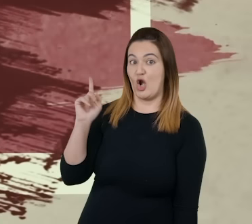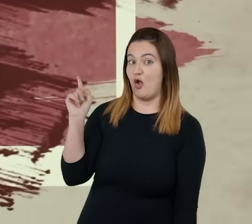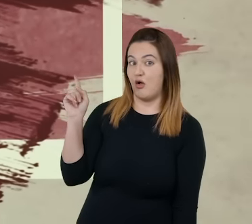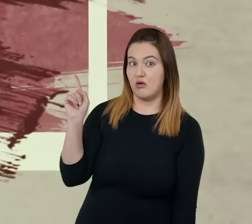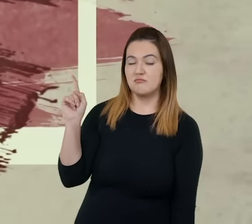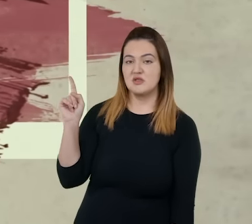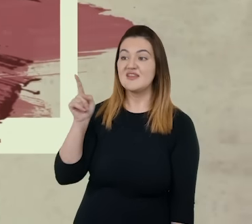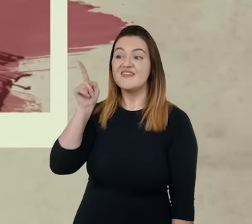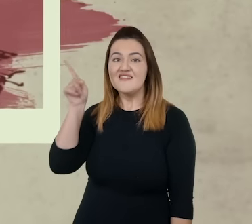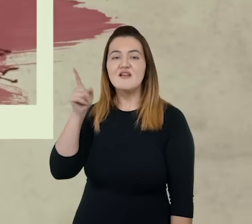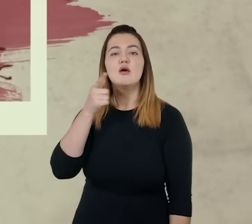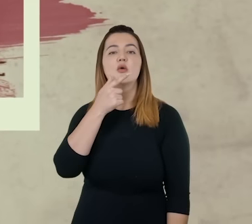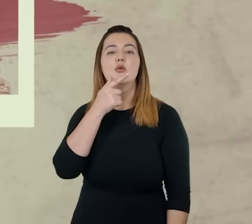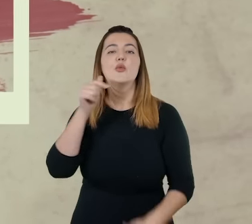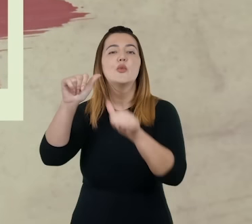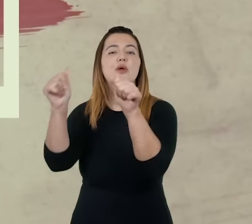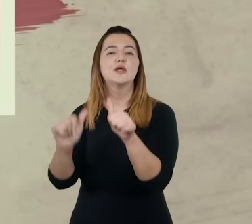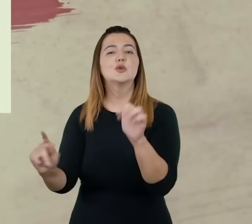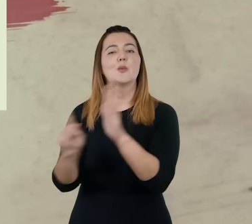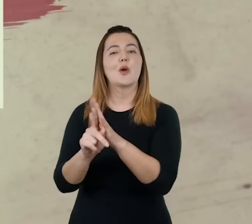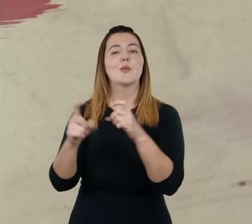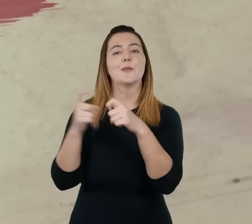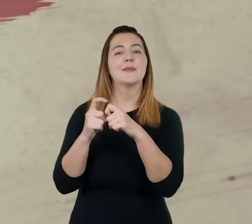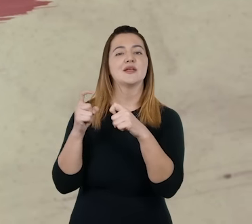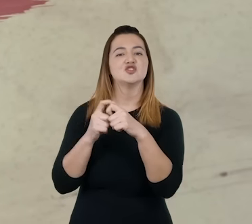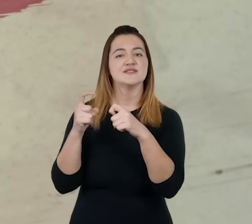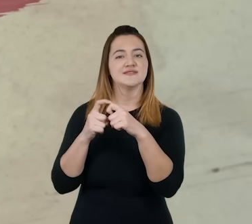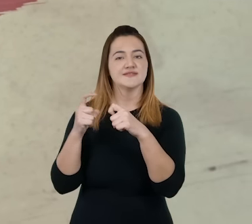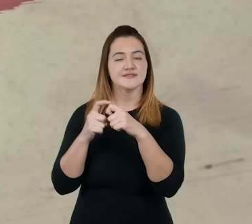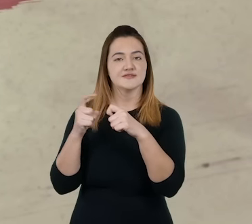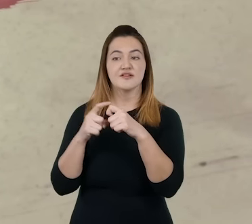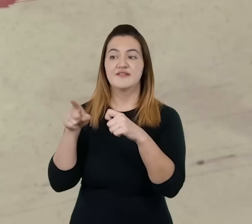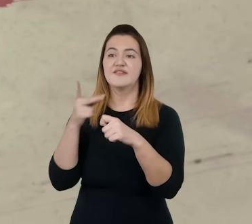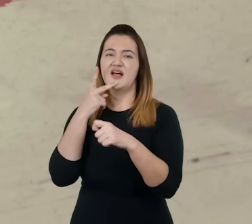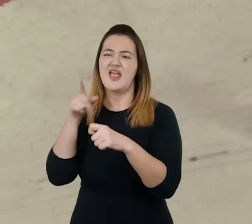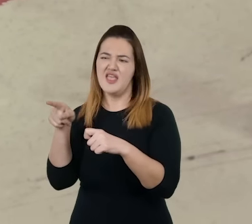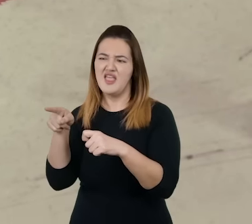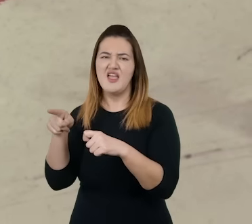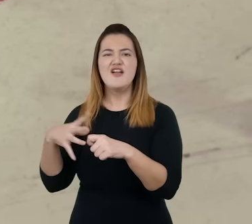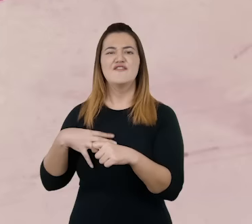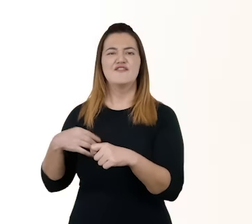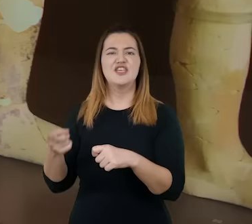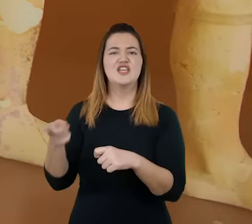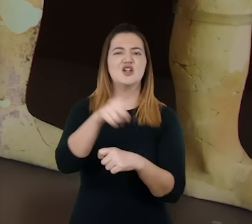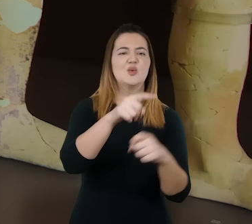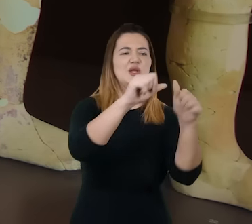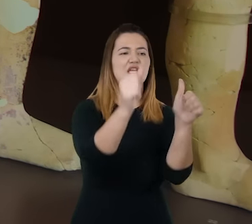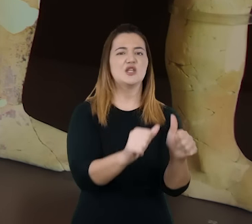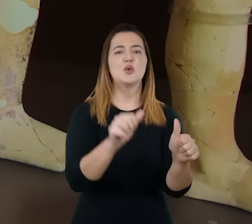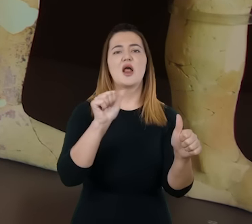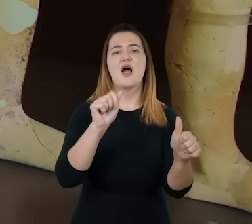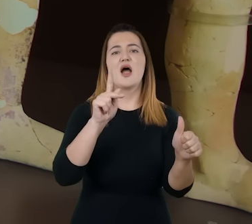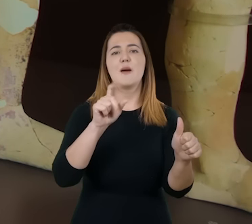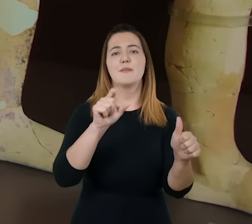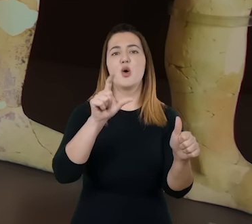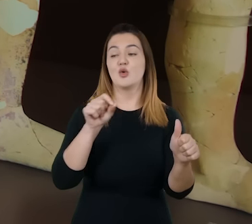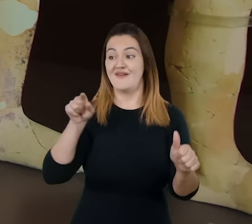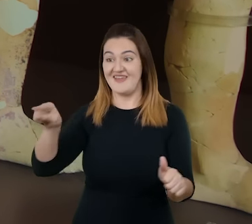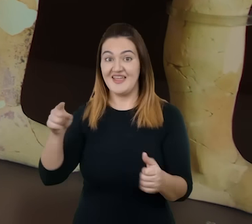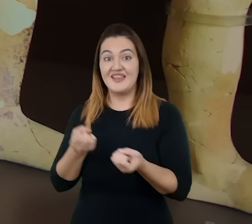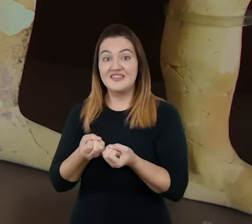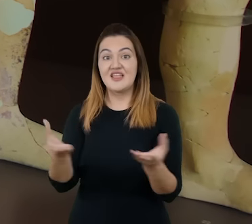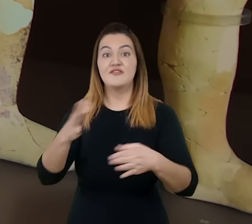Esculápio. Esse era o deus da medicina. Os gregos diziam que ele era filho de Apolo e era o deus que